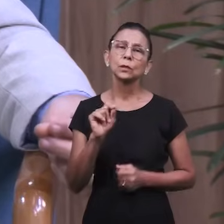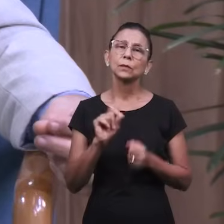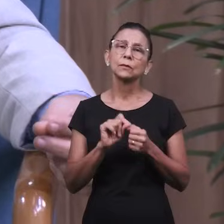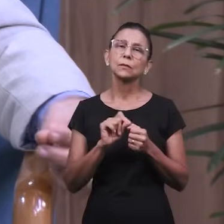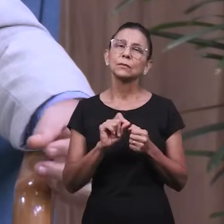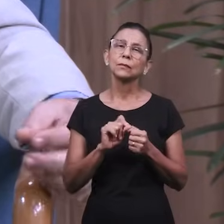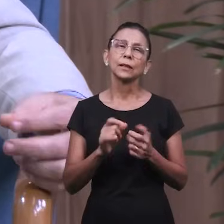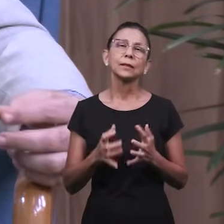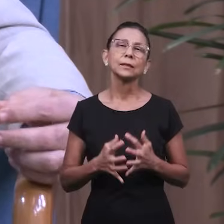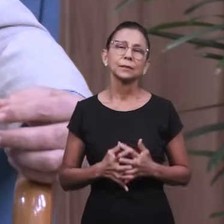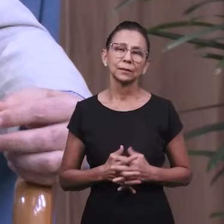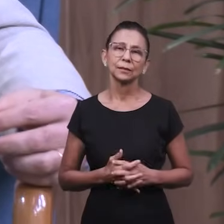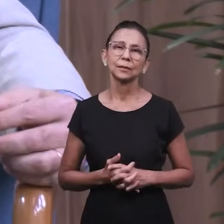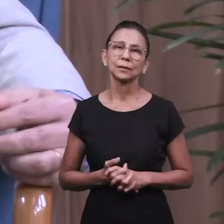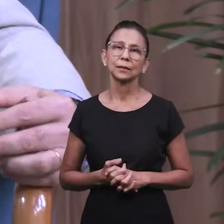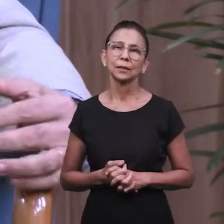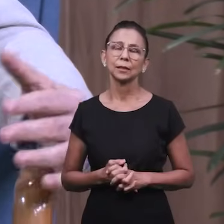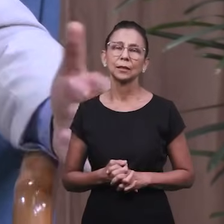dedicação?